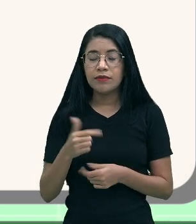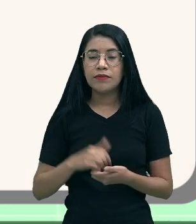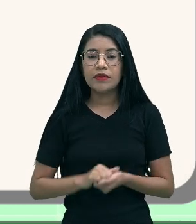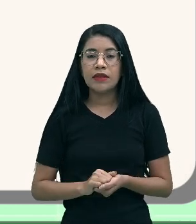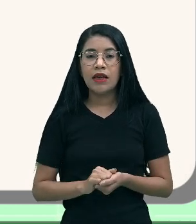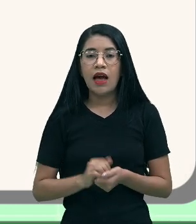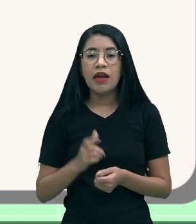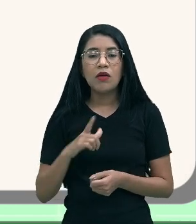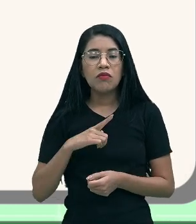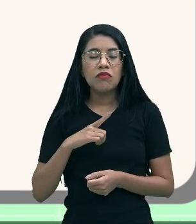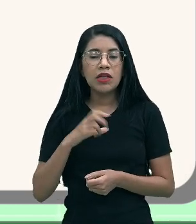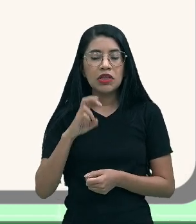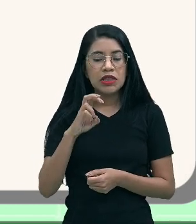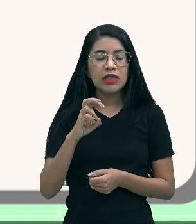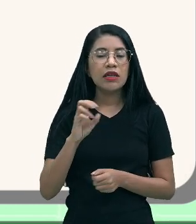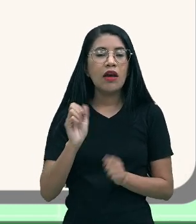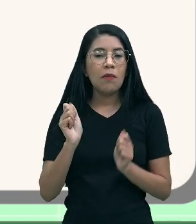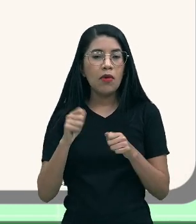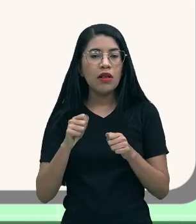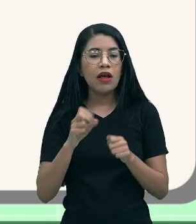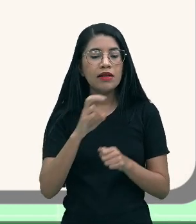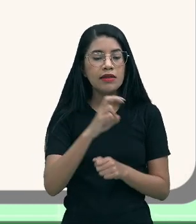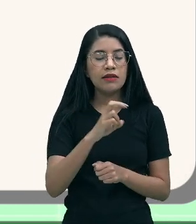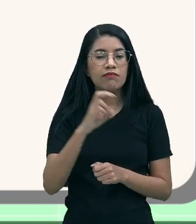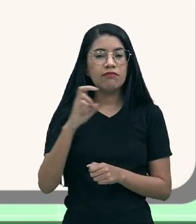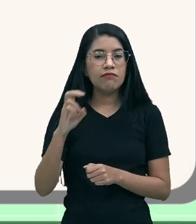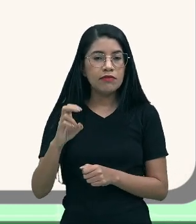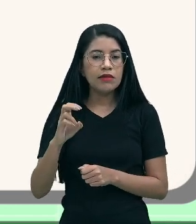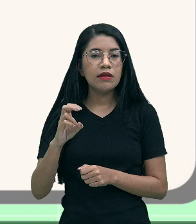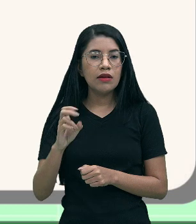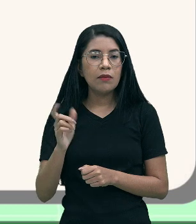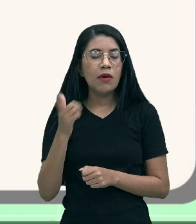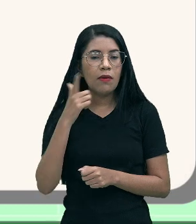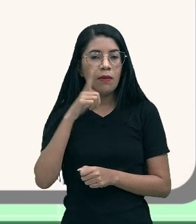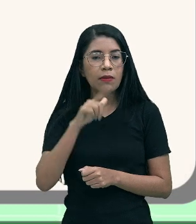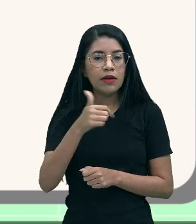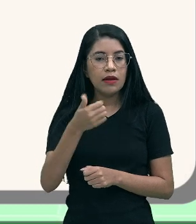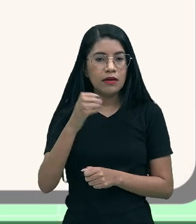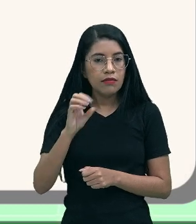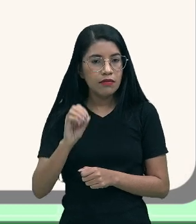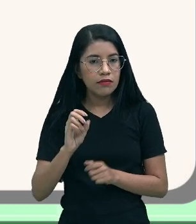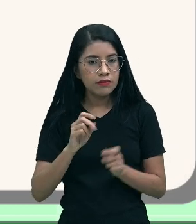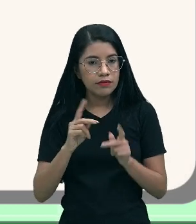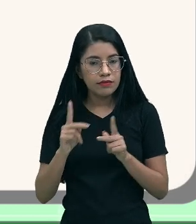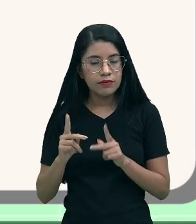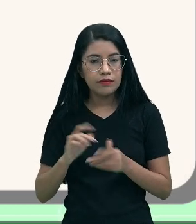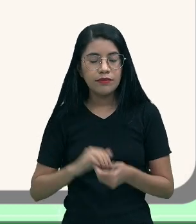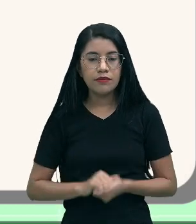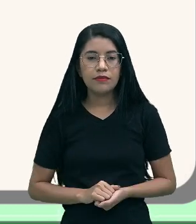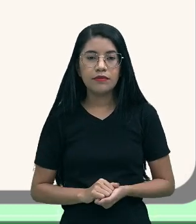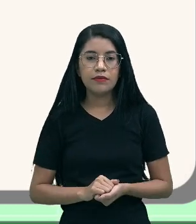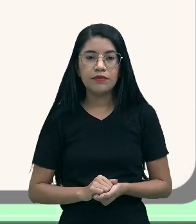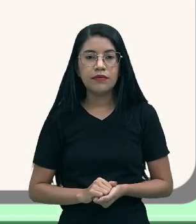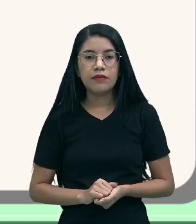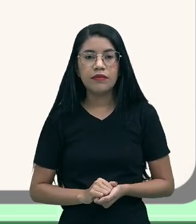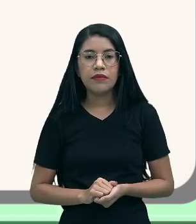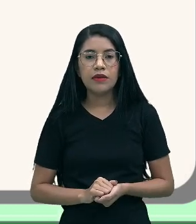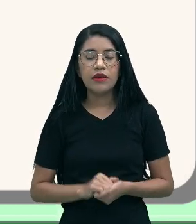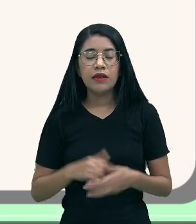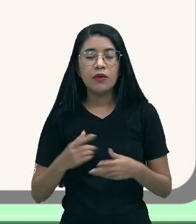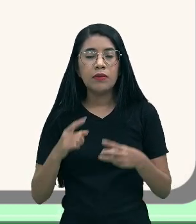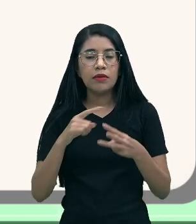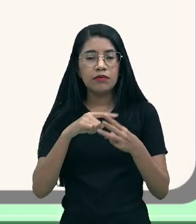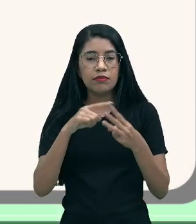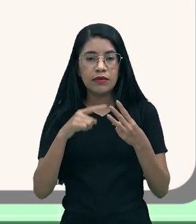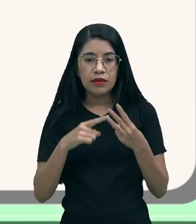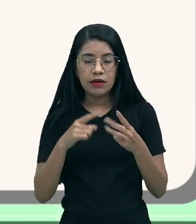eu posso colocar dois de 5 em série para obter um de 10, né? Então, nós temos três tipos de